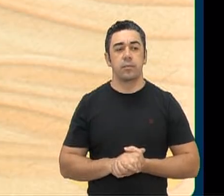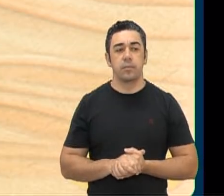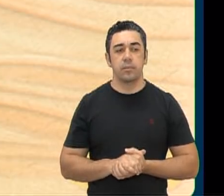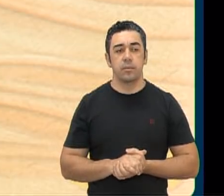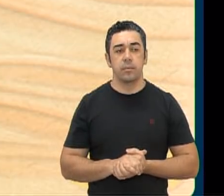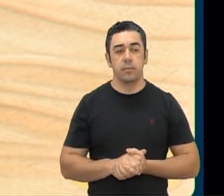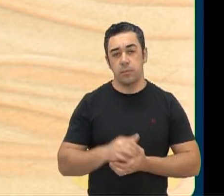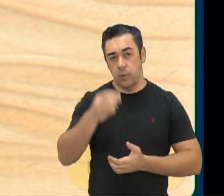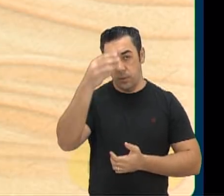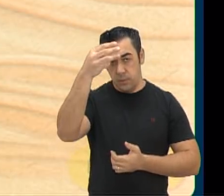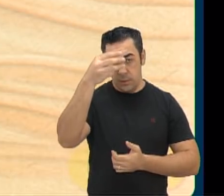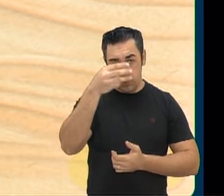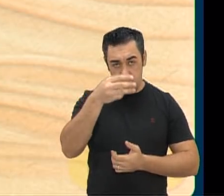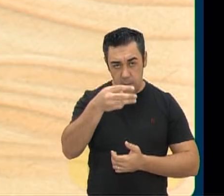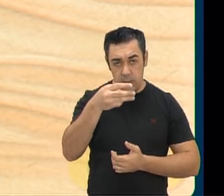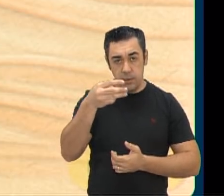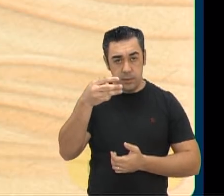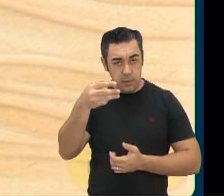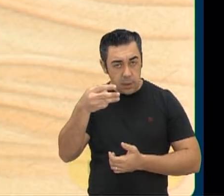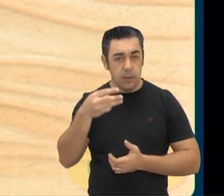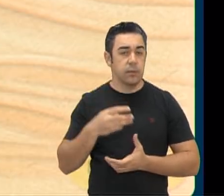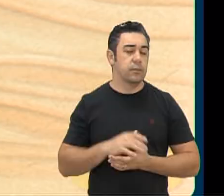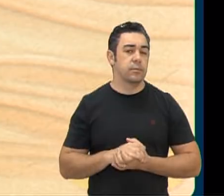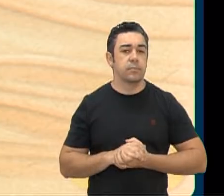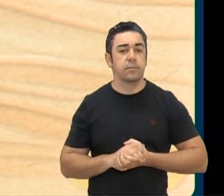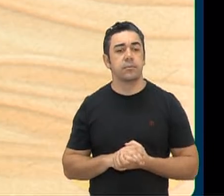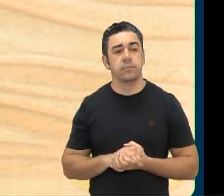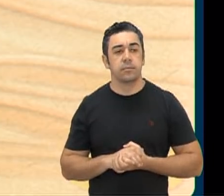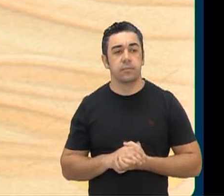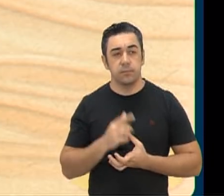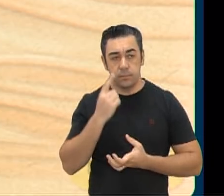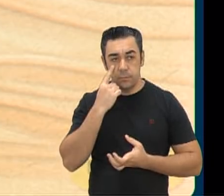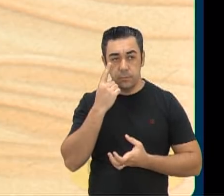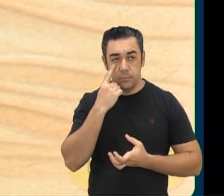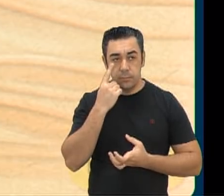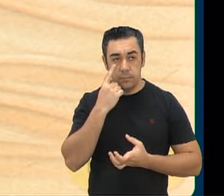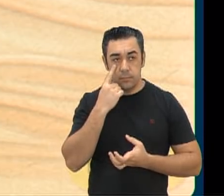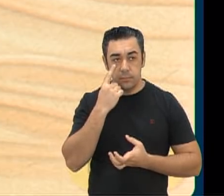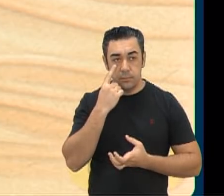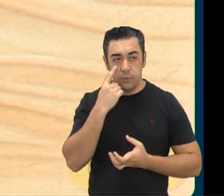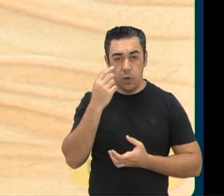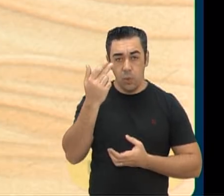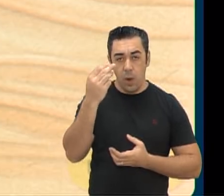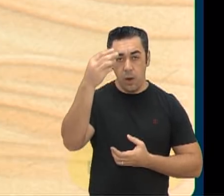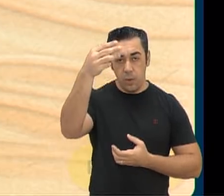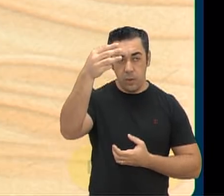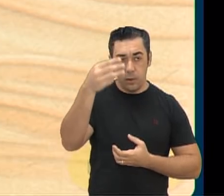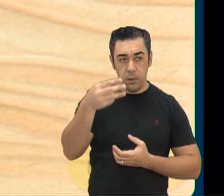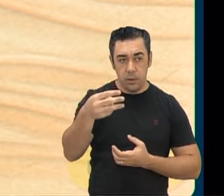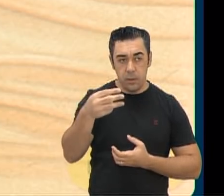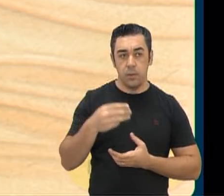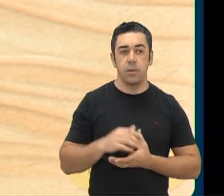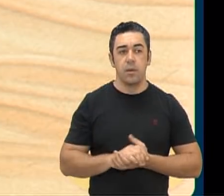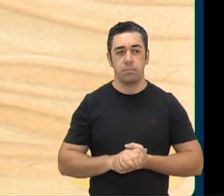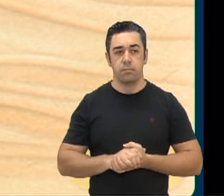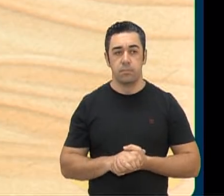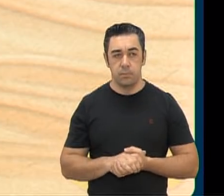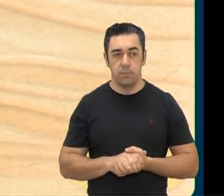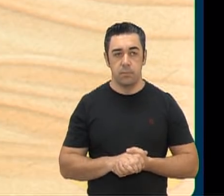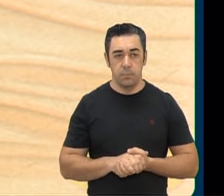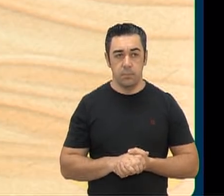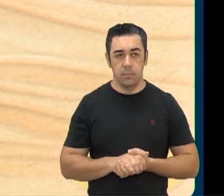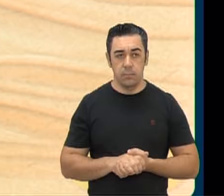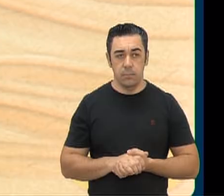é um com 3 cubos, veja que ele tem igualdade, ali são 3 cubos.